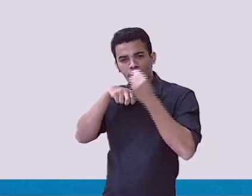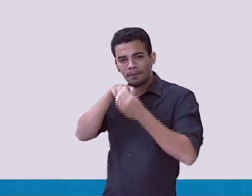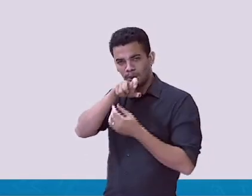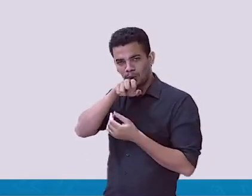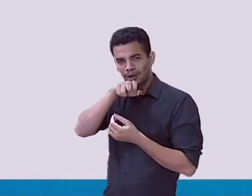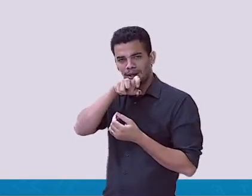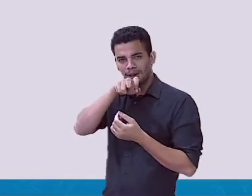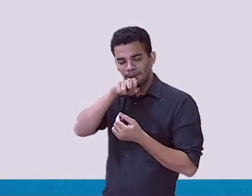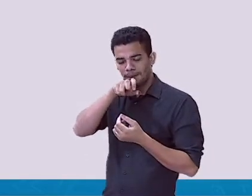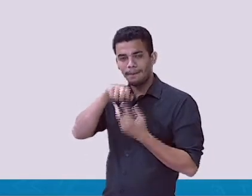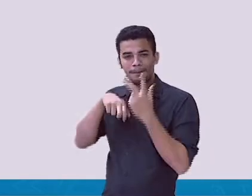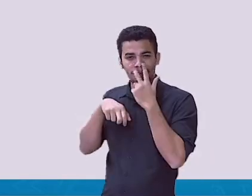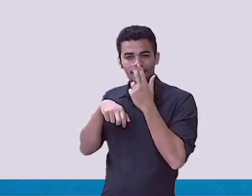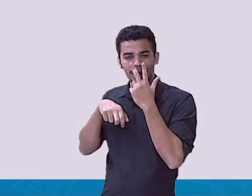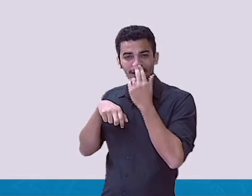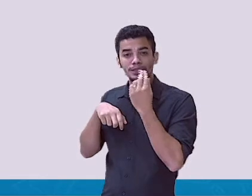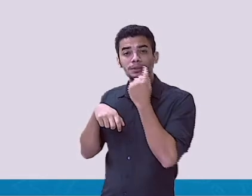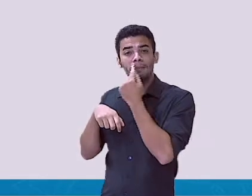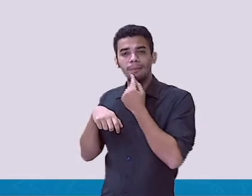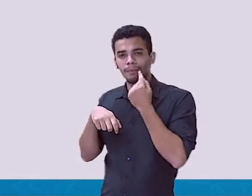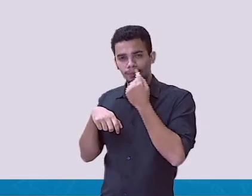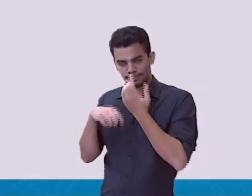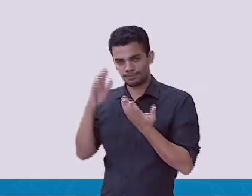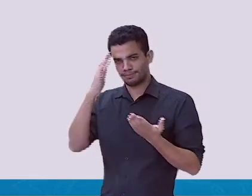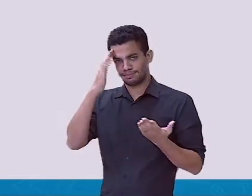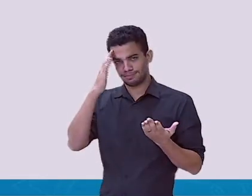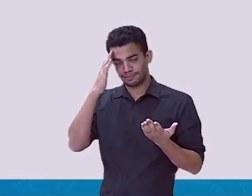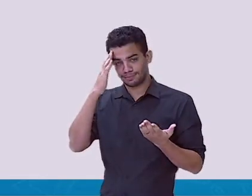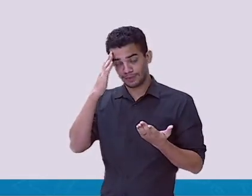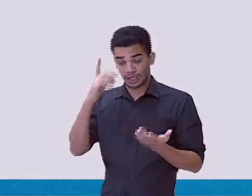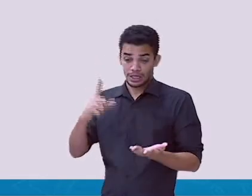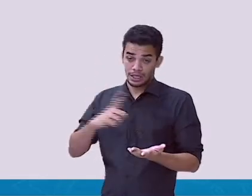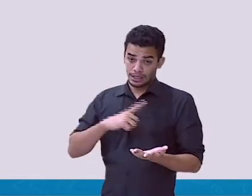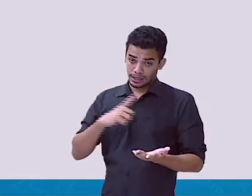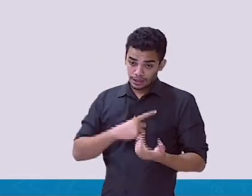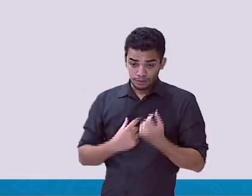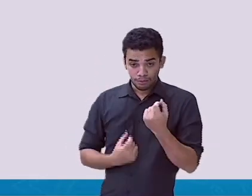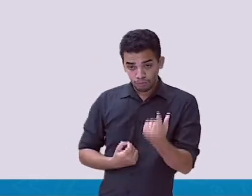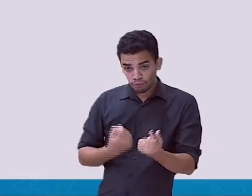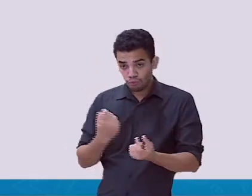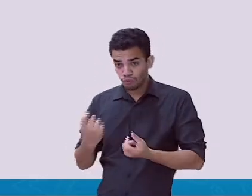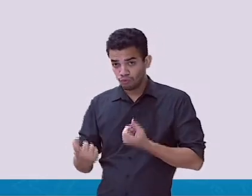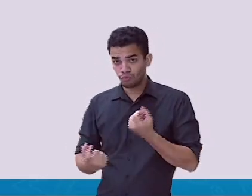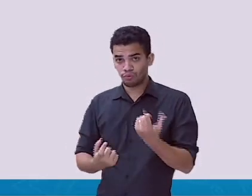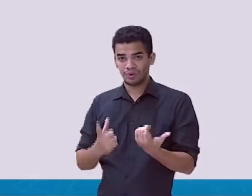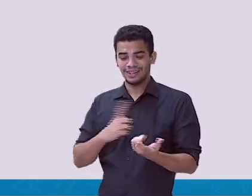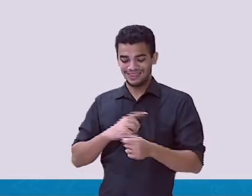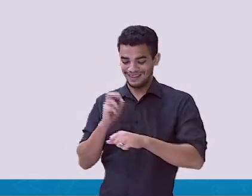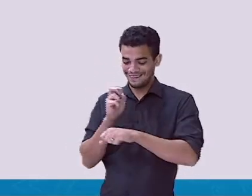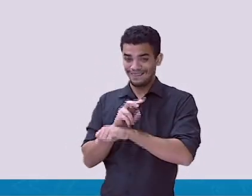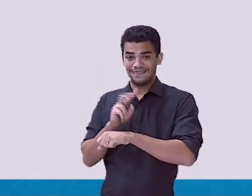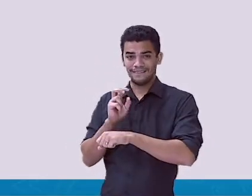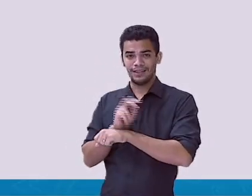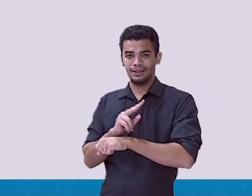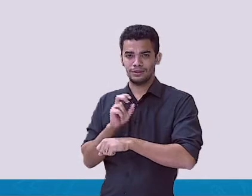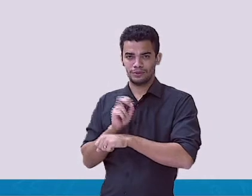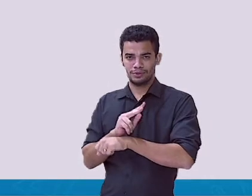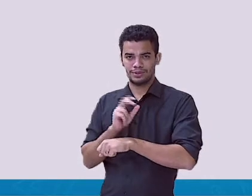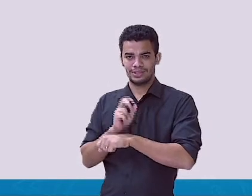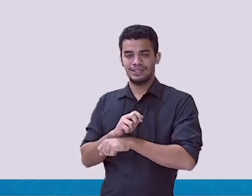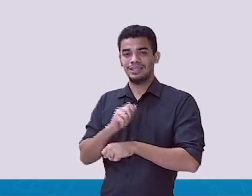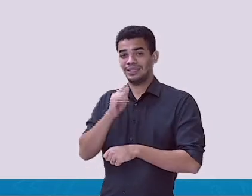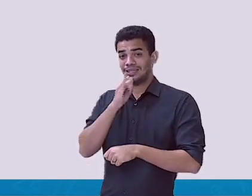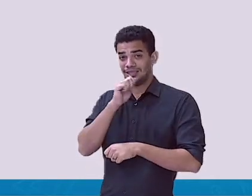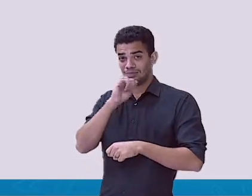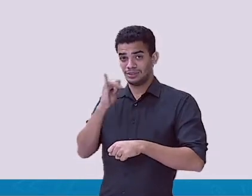Alguns trazem consigo uma toxina que pode sim causar danos. Então, nós temos que prestar